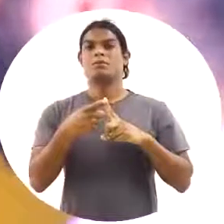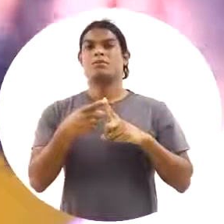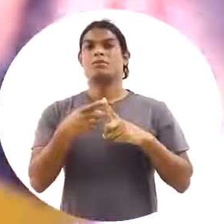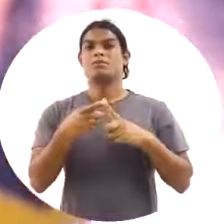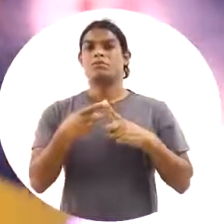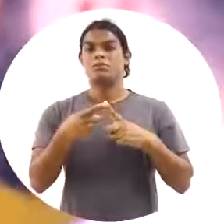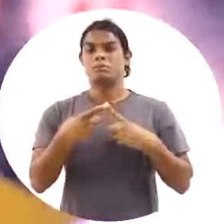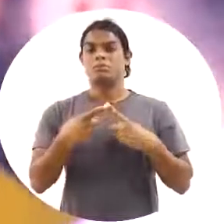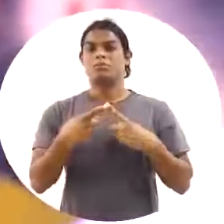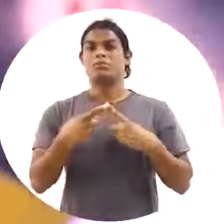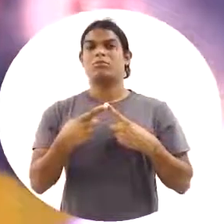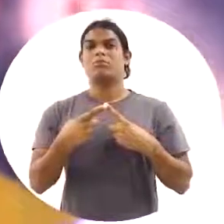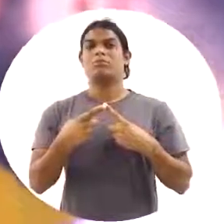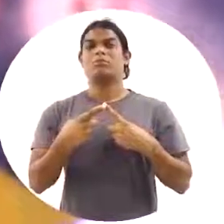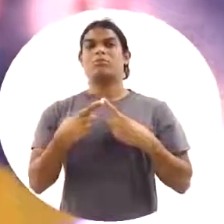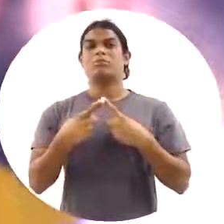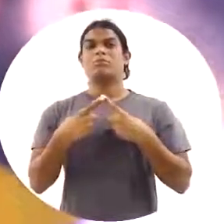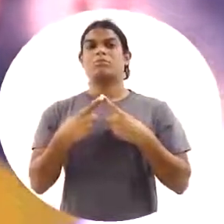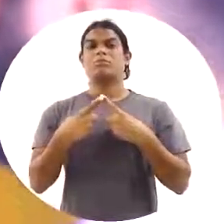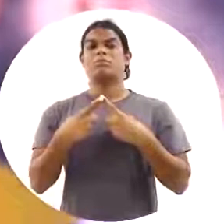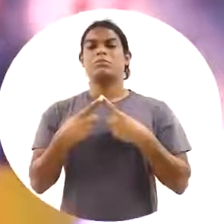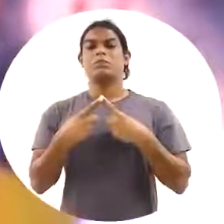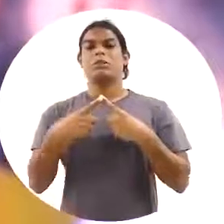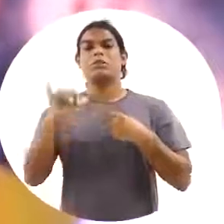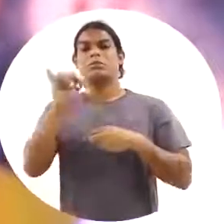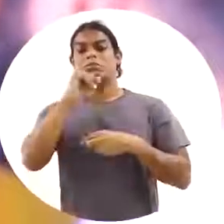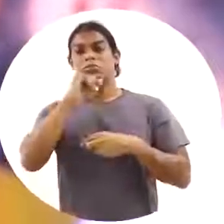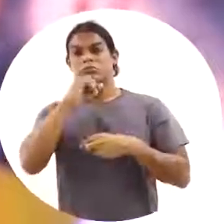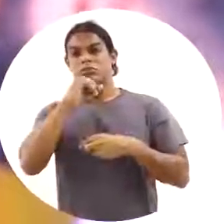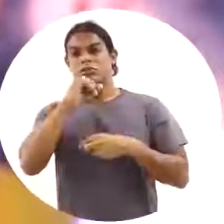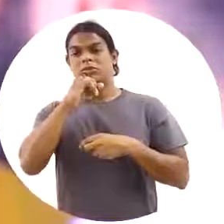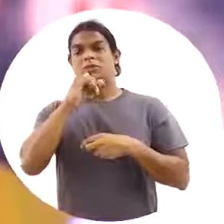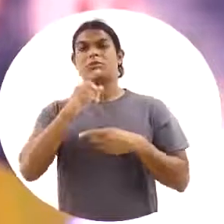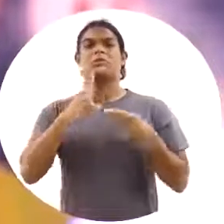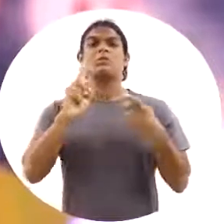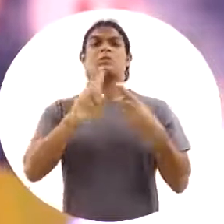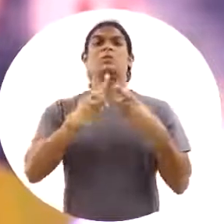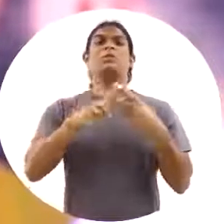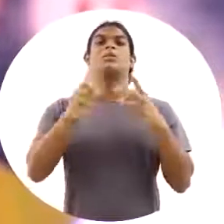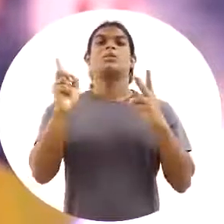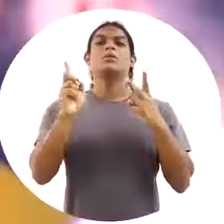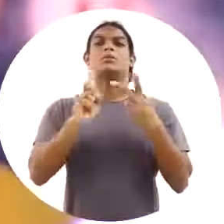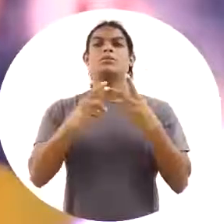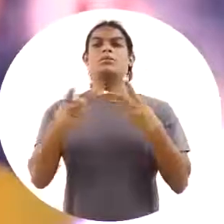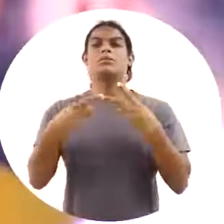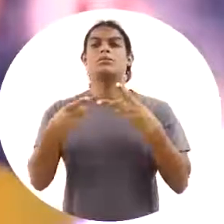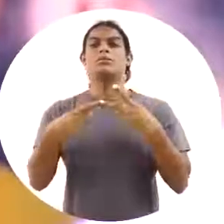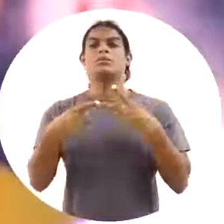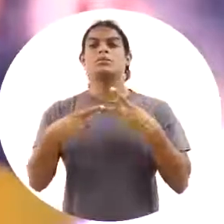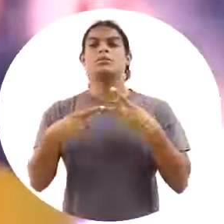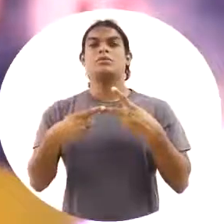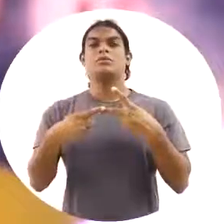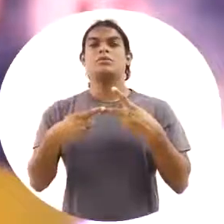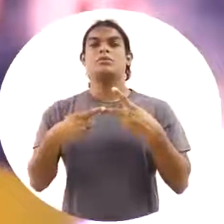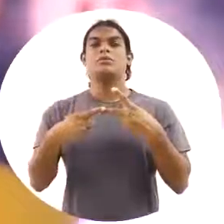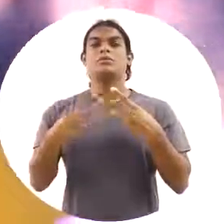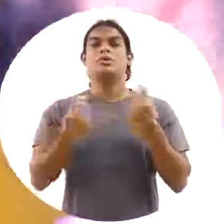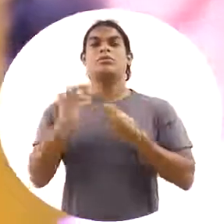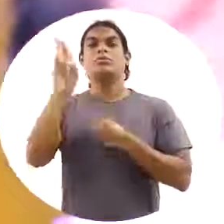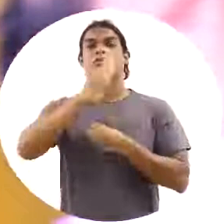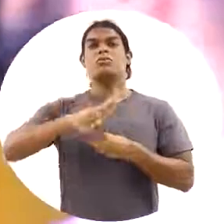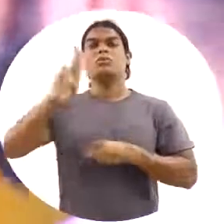autônoma na geração de energia e no cuidado com seus dejetos. E o outro é que o arquiteto tem função